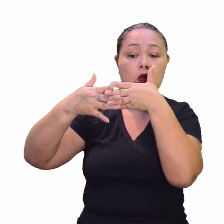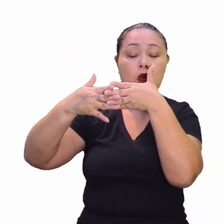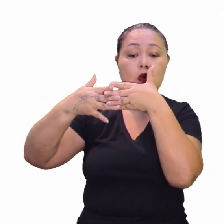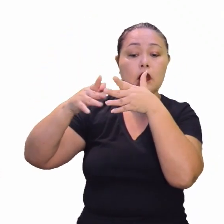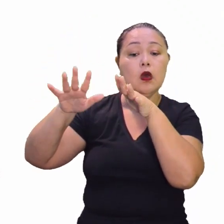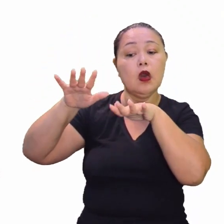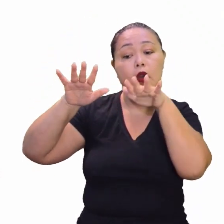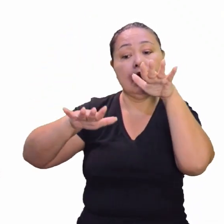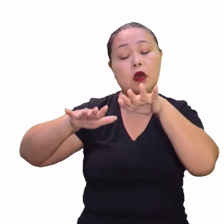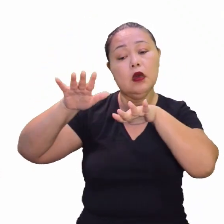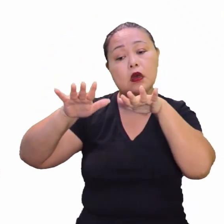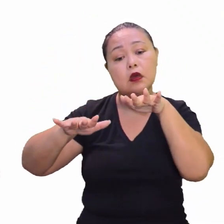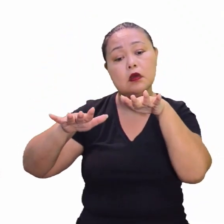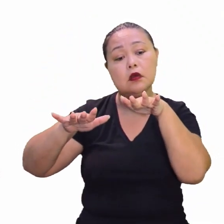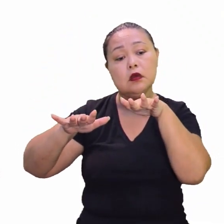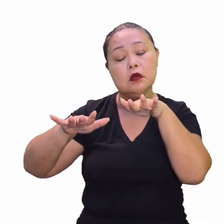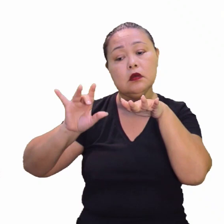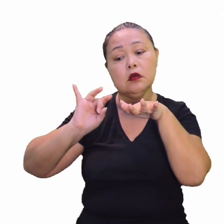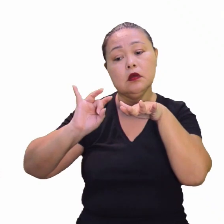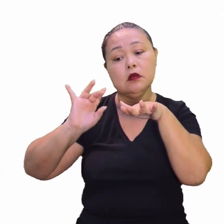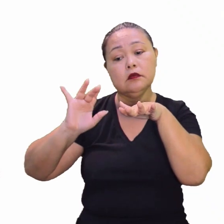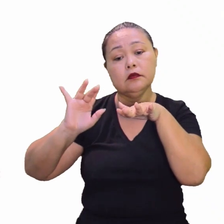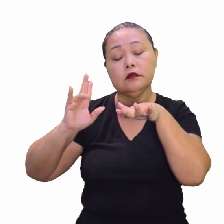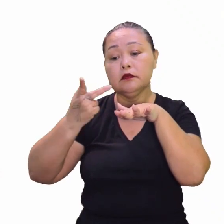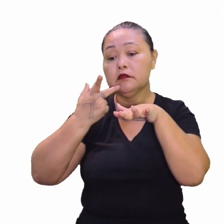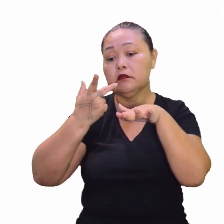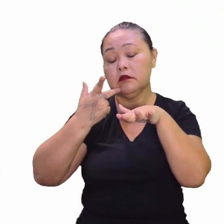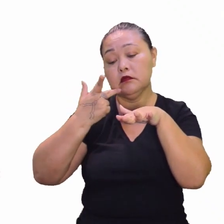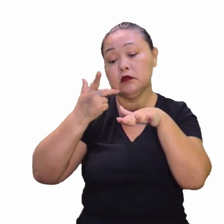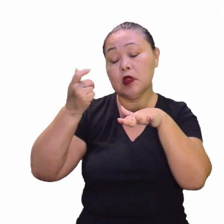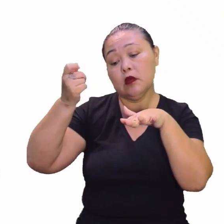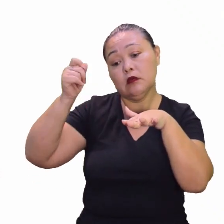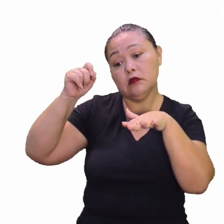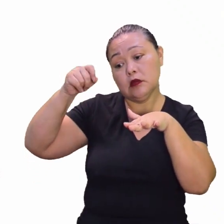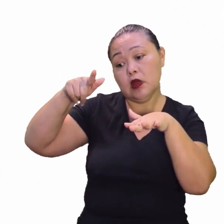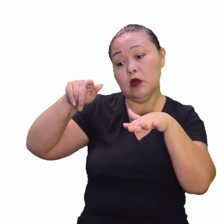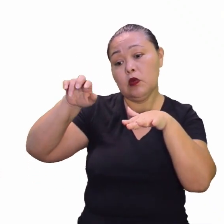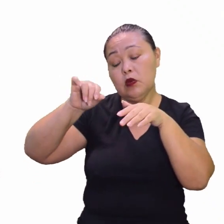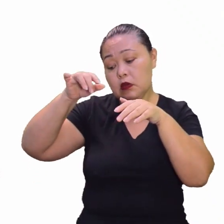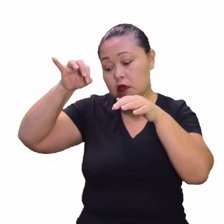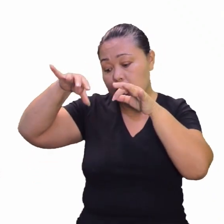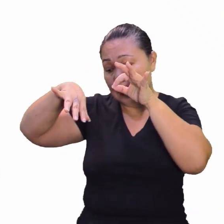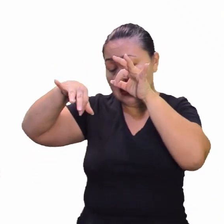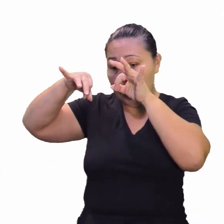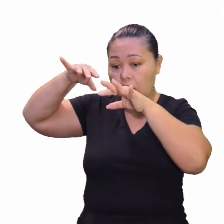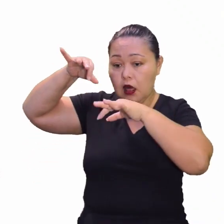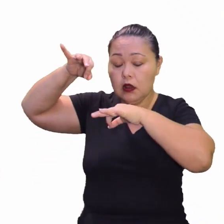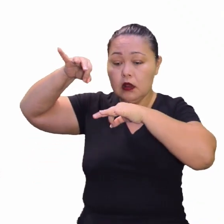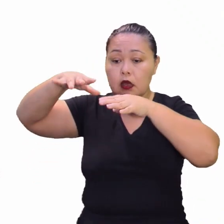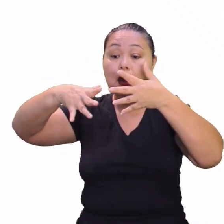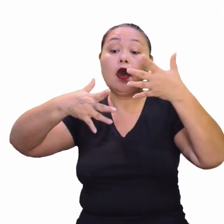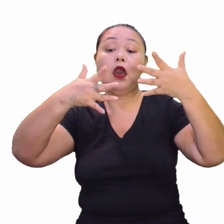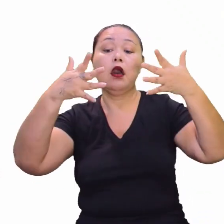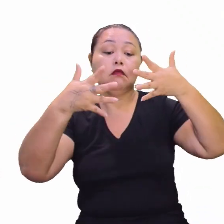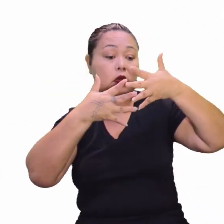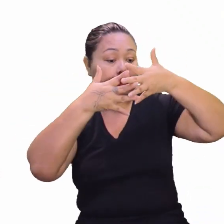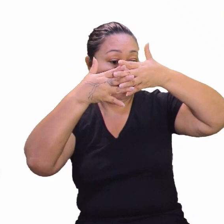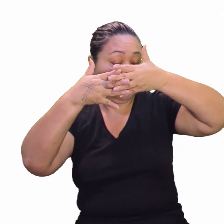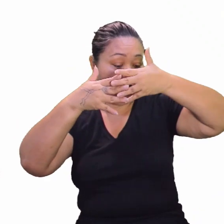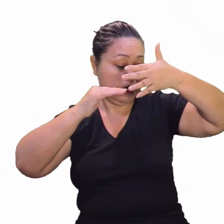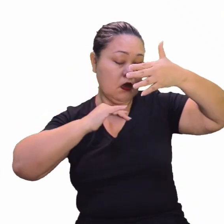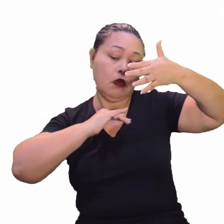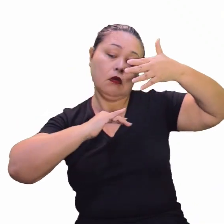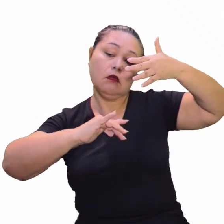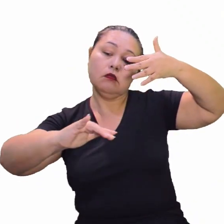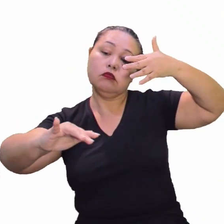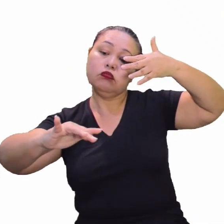aí, ó, às vezes, só que, como diz o ditado, em grão, a galinha enche o papo. Exatamente. Então, em caminhão, enche